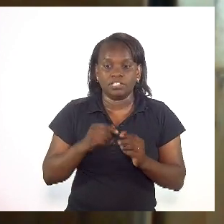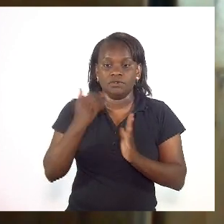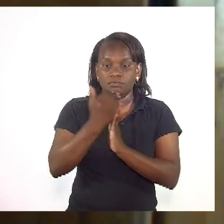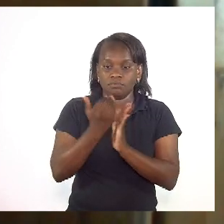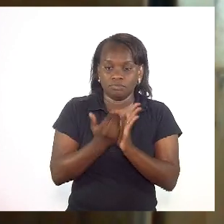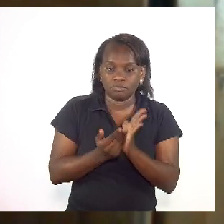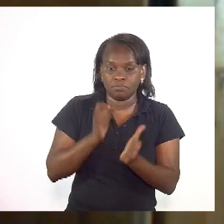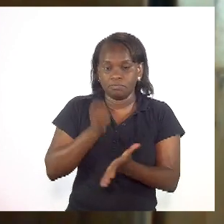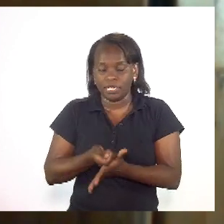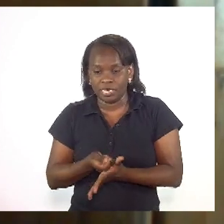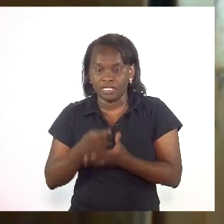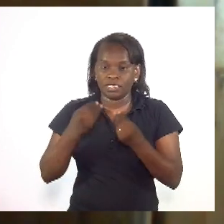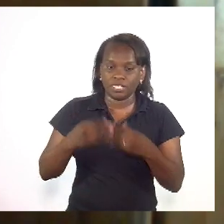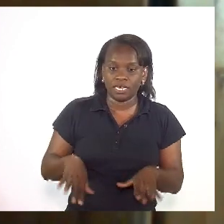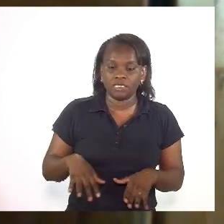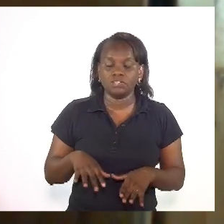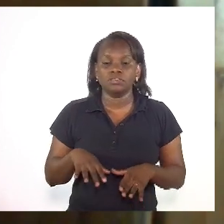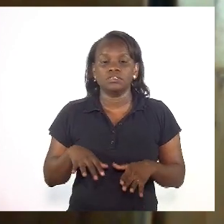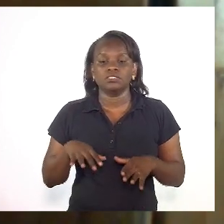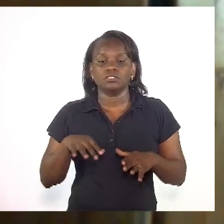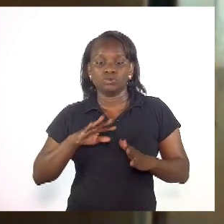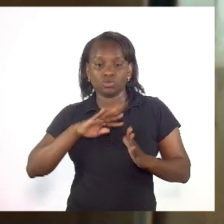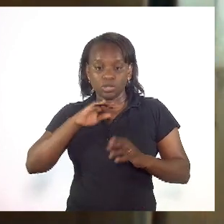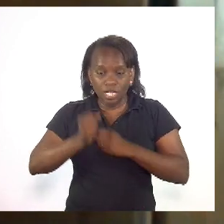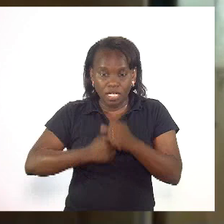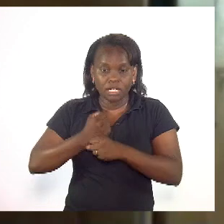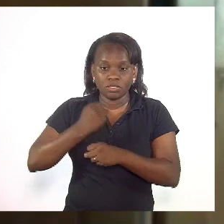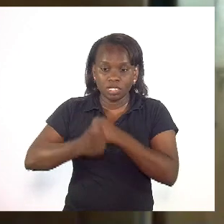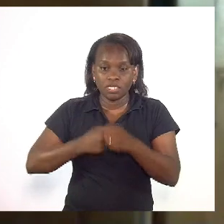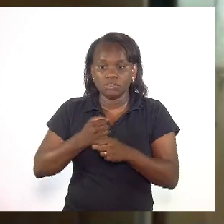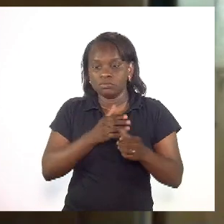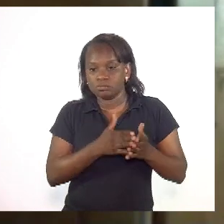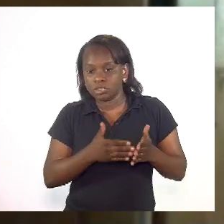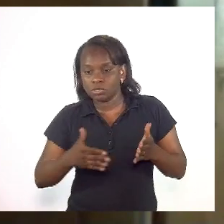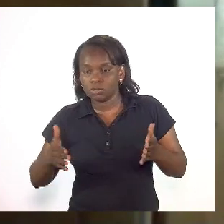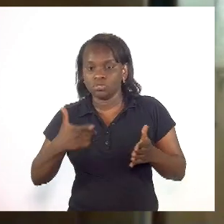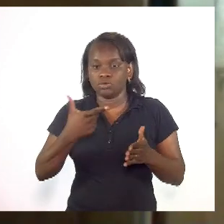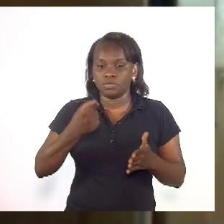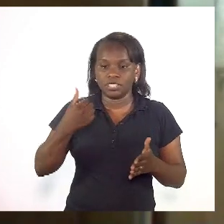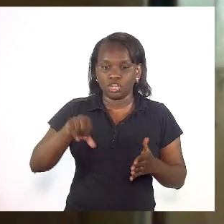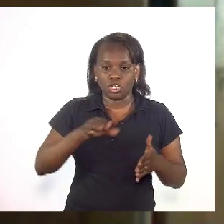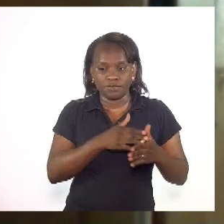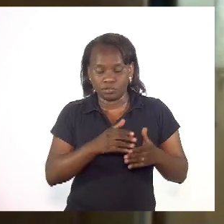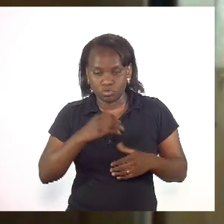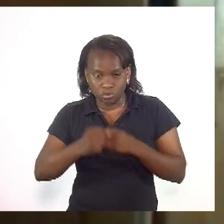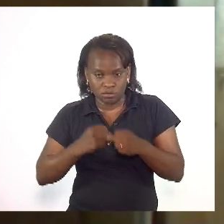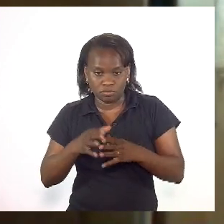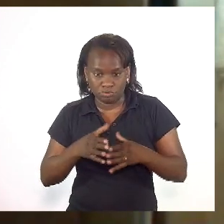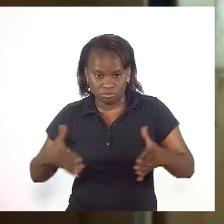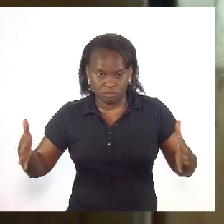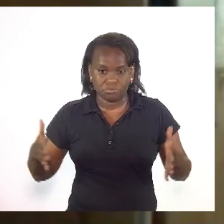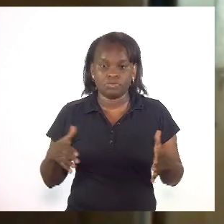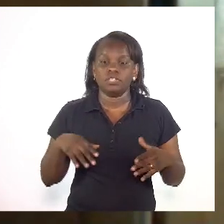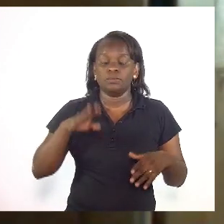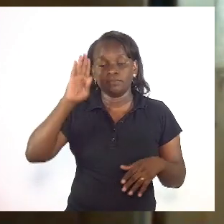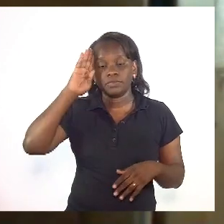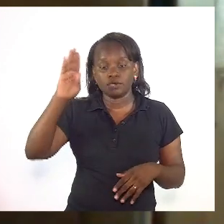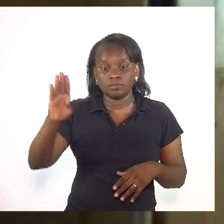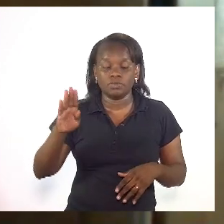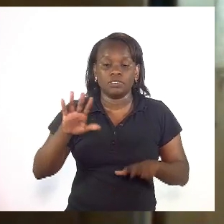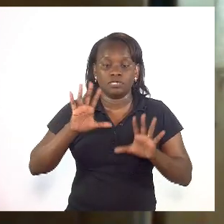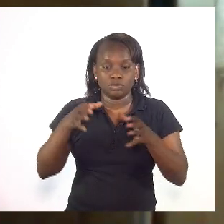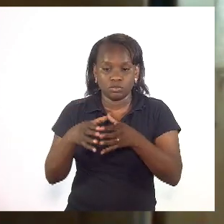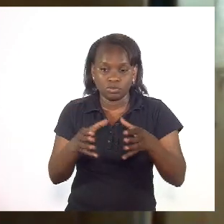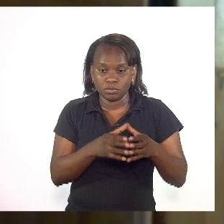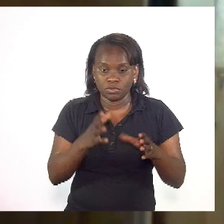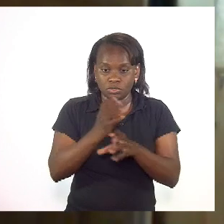receitas e despesas de todo o ano de 2019. E, em especial, através das